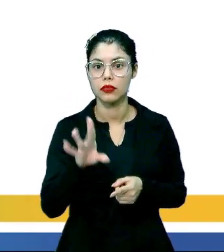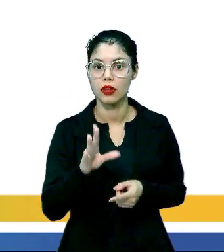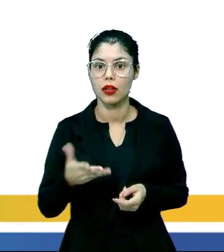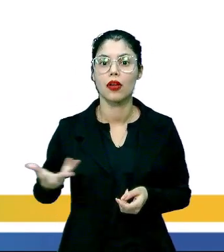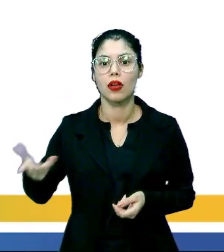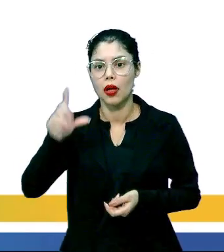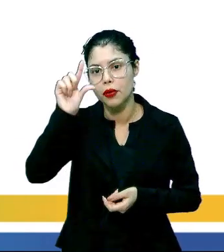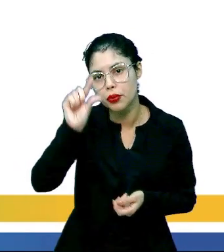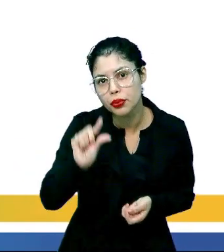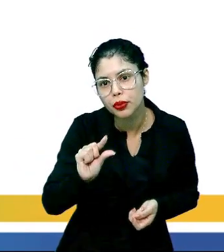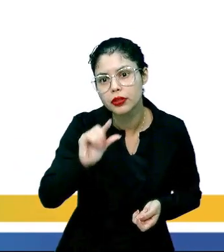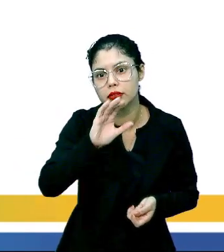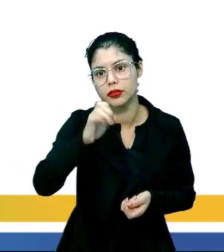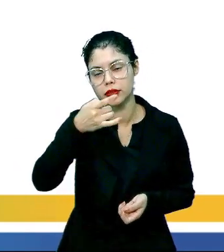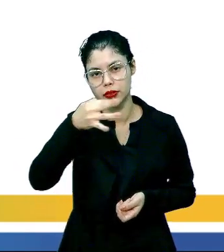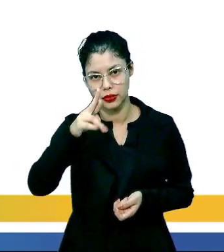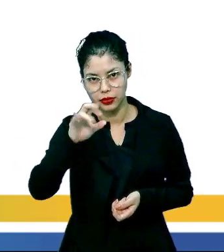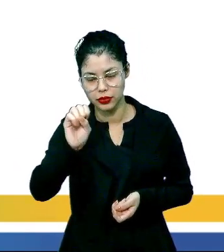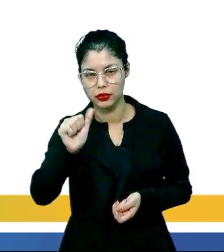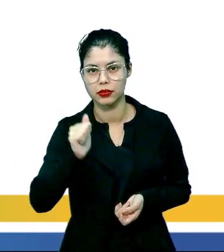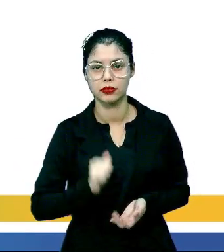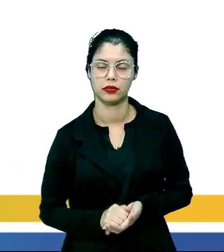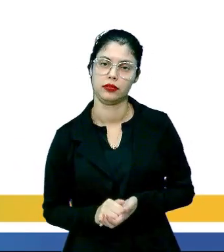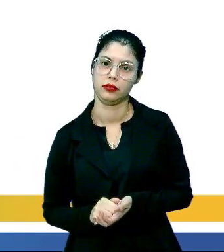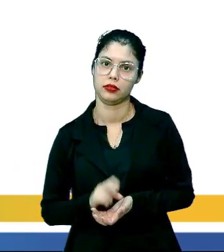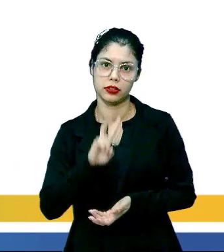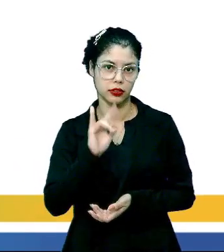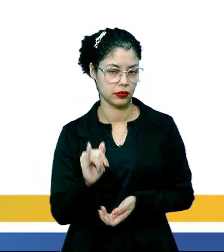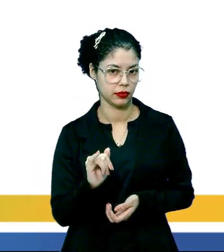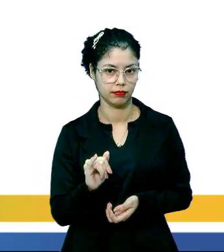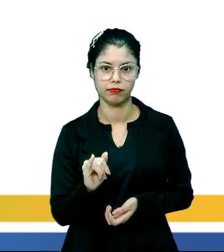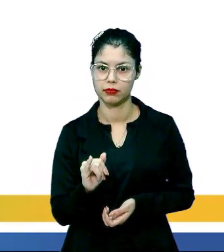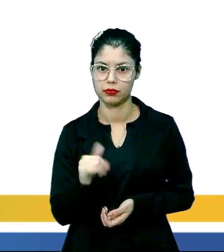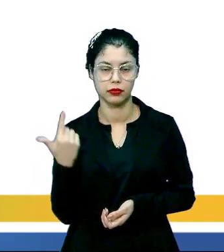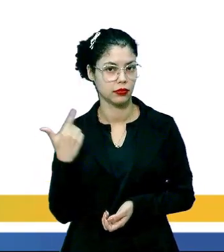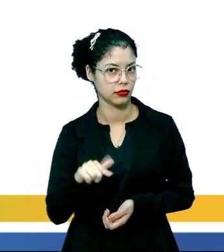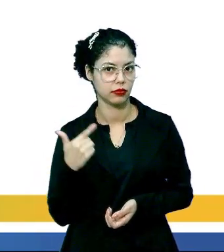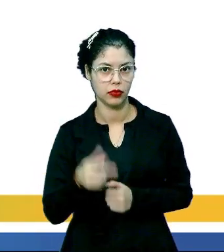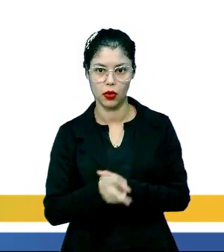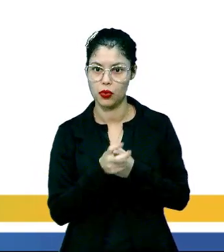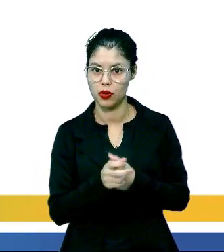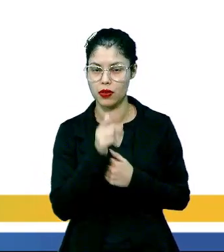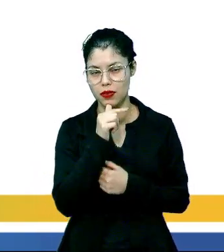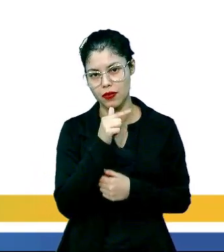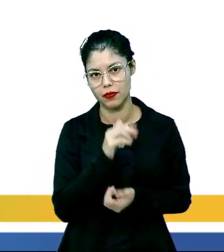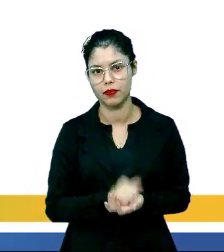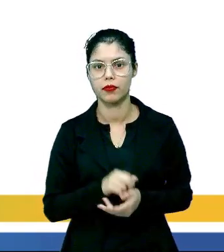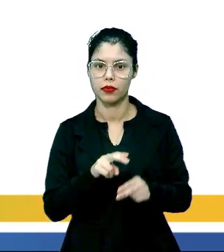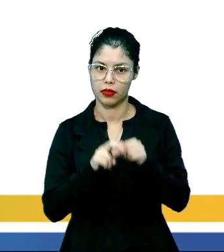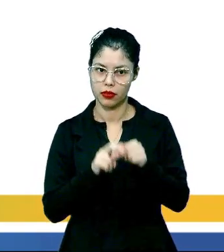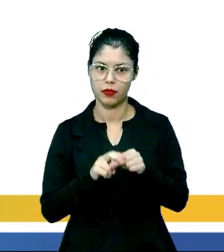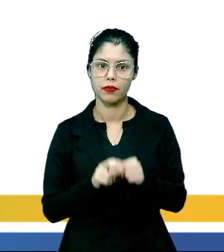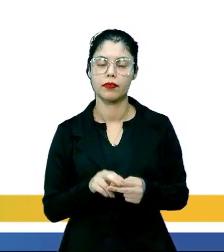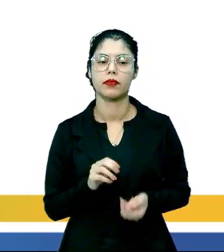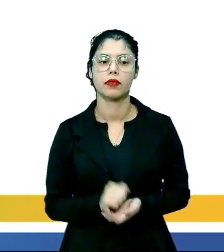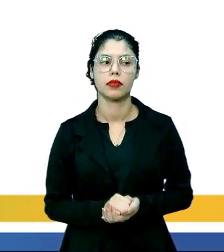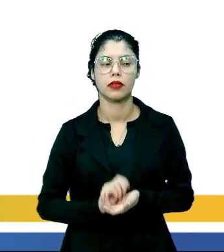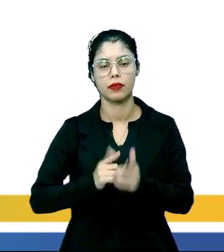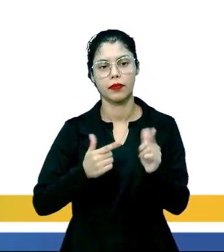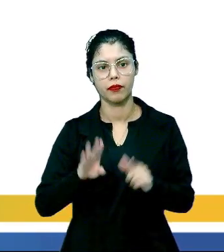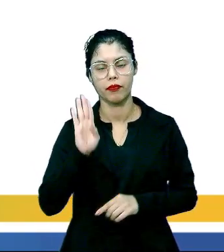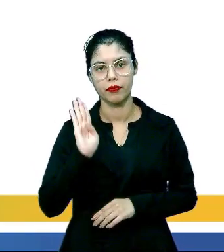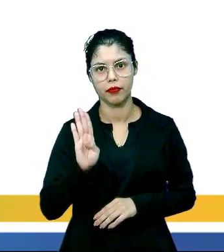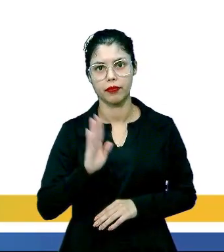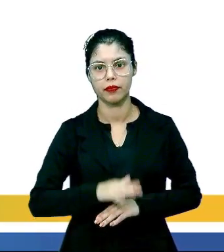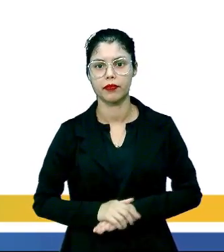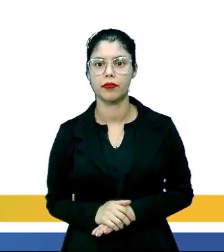com baixas concentrações de excretas, tá? A minha urina não está concentrada, não houve reabsorção de água. Então, por isso, a alternativa correta,